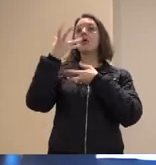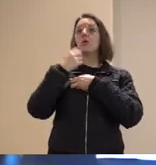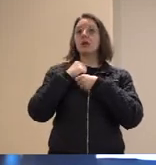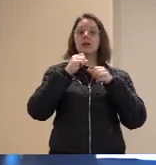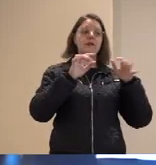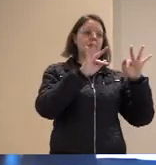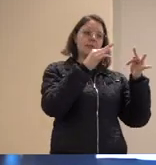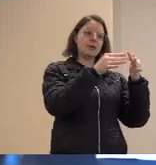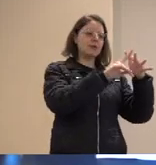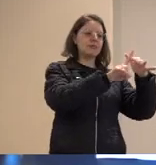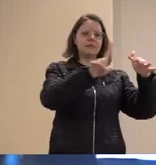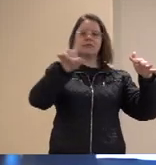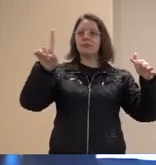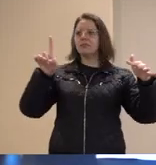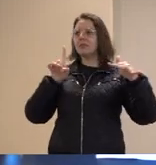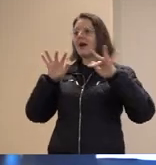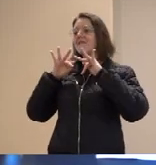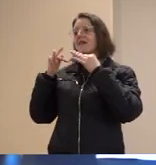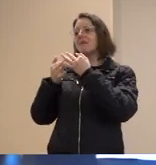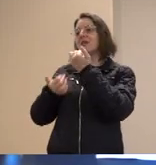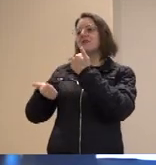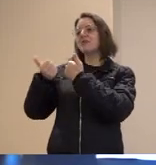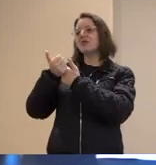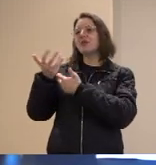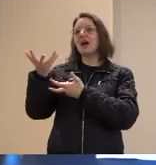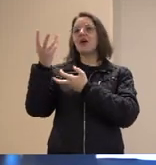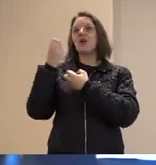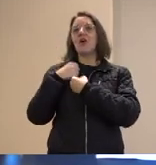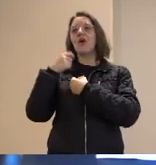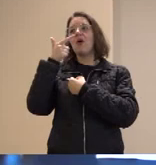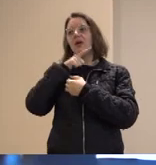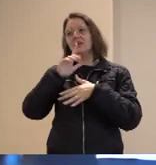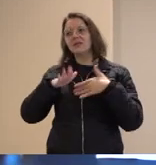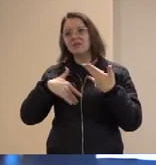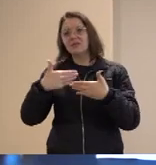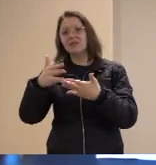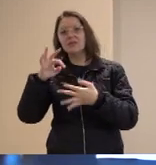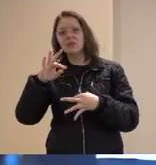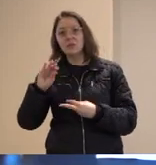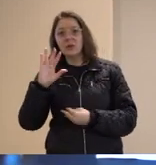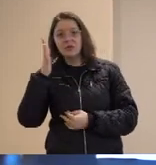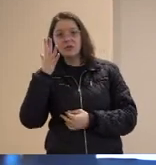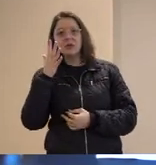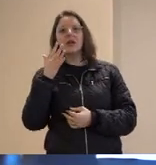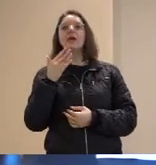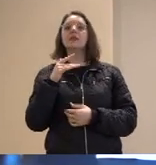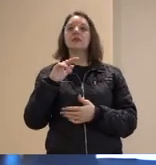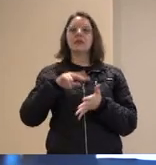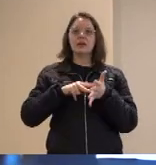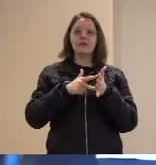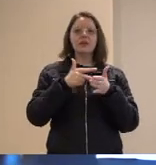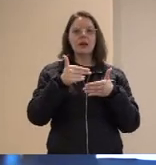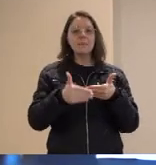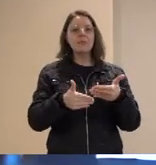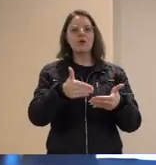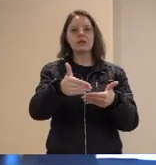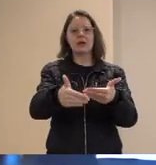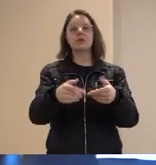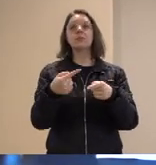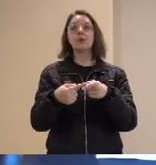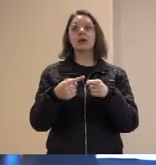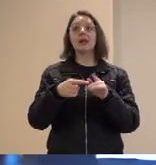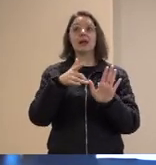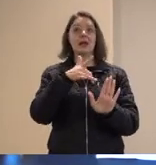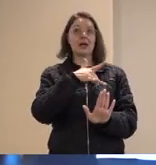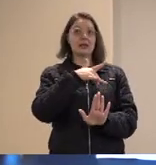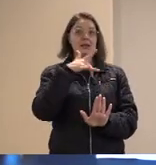tudo resolvido, aí o reordenamento está caminhando. Porque a gente sabe que ainda a saúde não